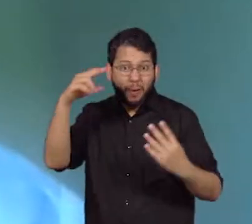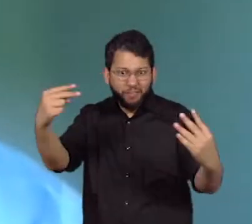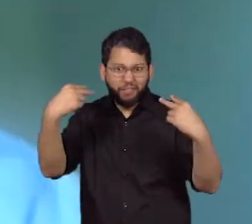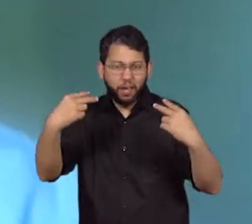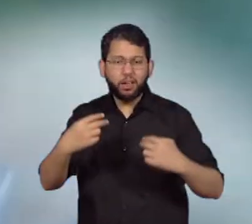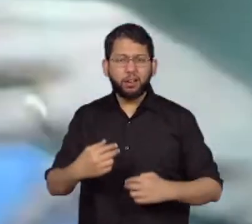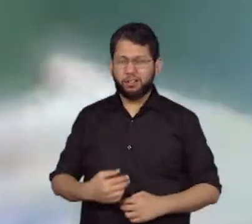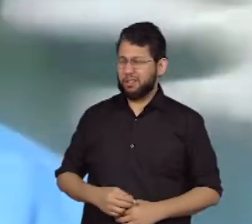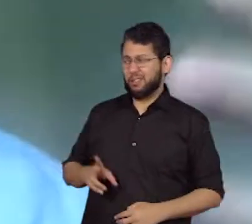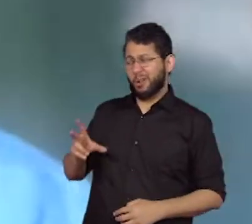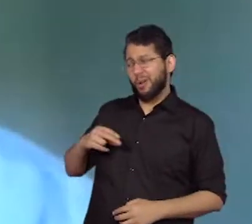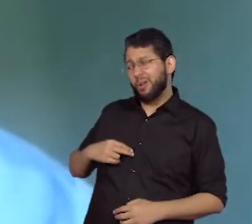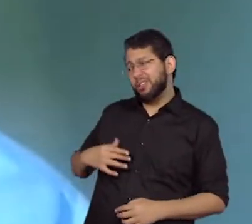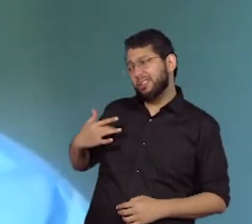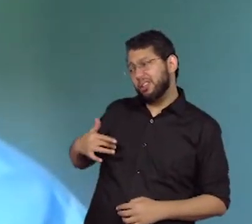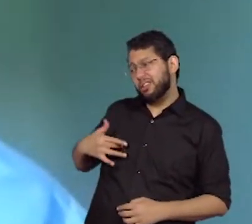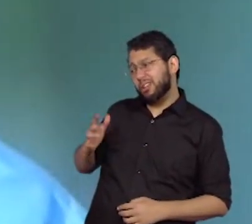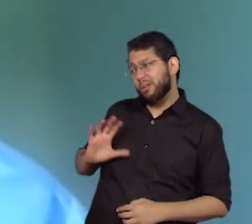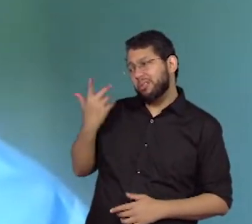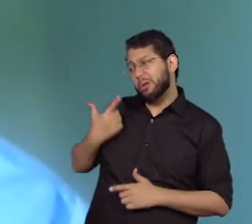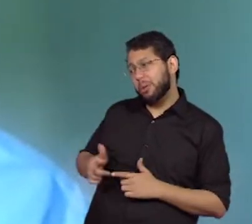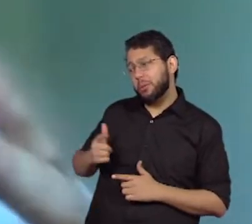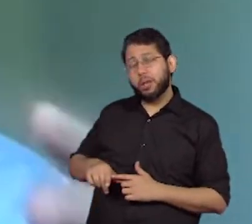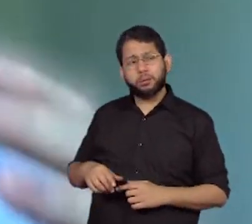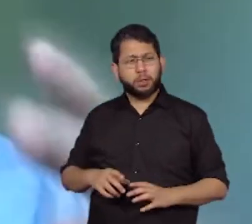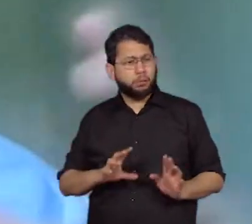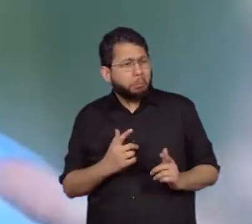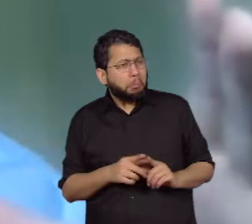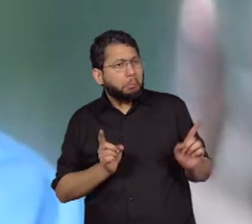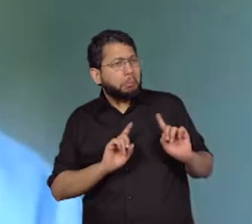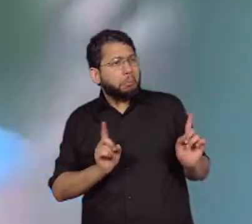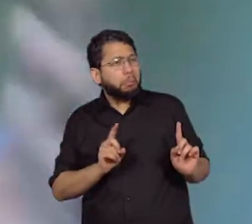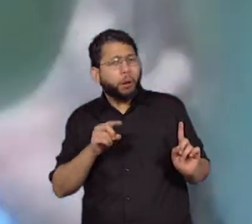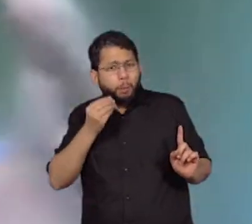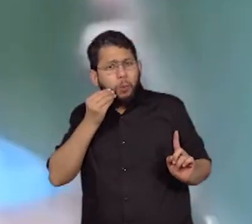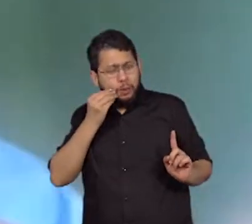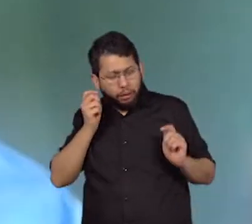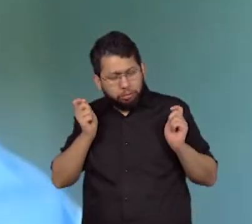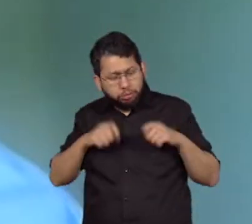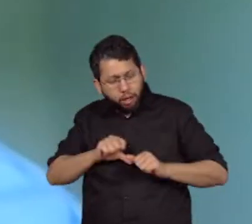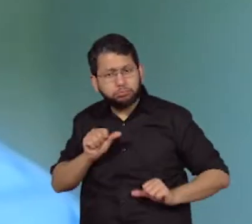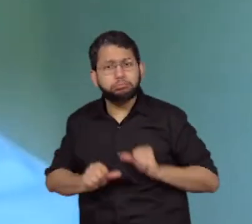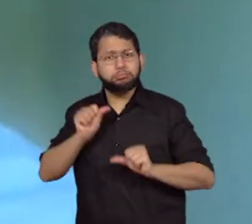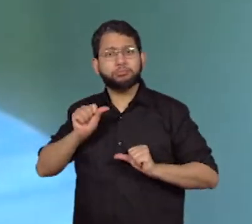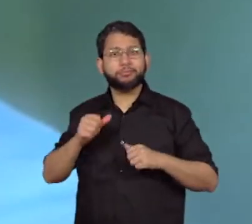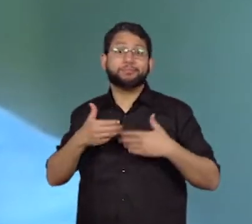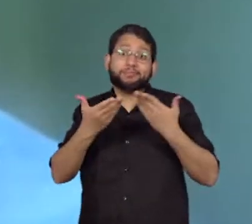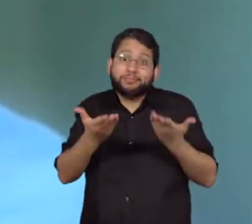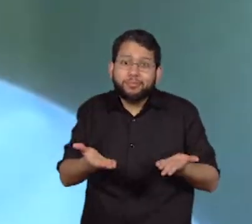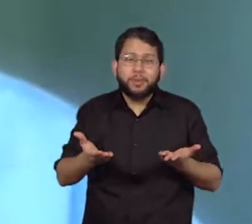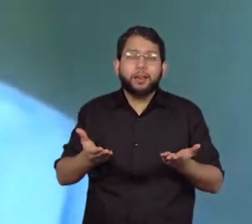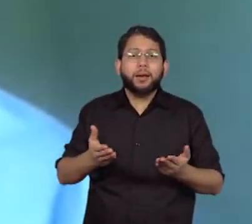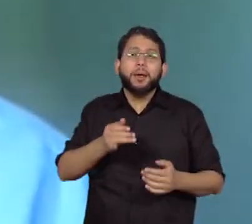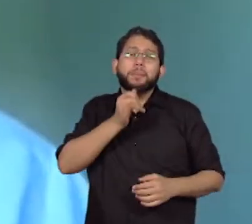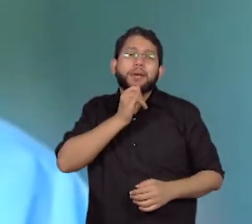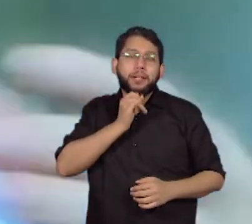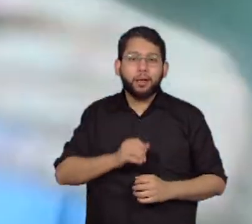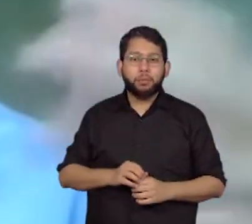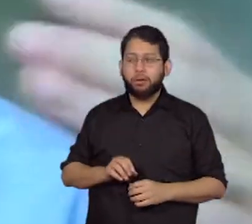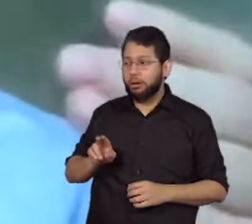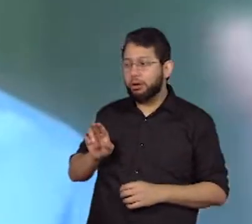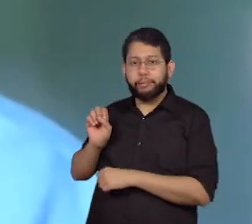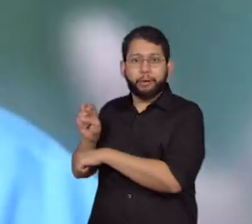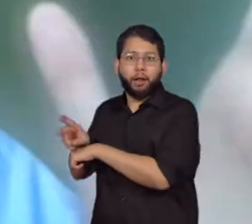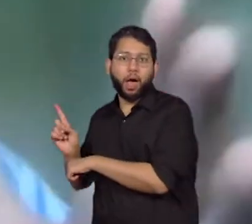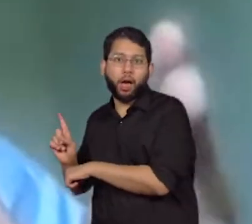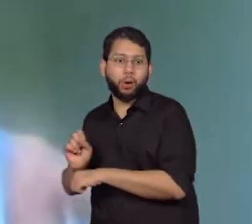ruim, eu sempre vejo como oportunidade. Porque a coisa acontece ali naquele momento, você não imagina que talvez, o